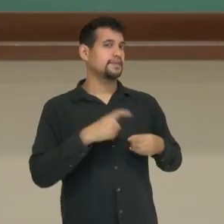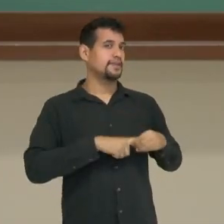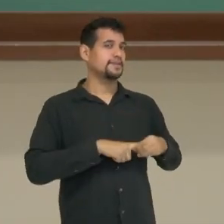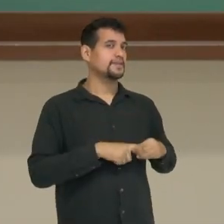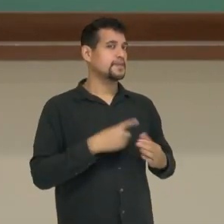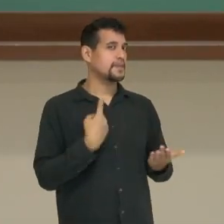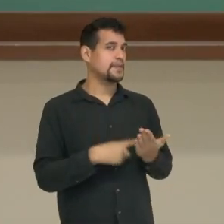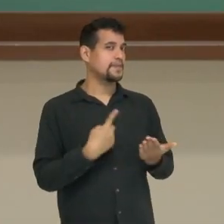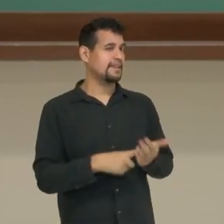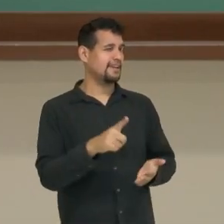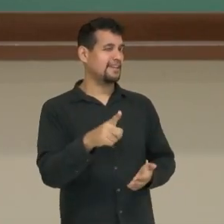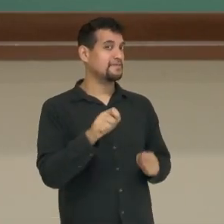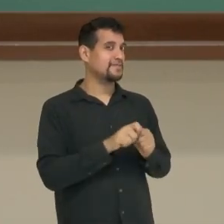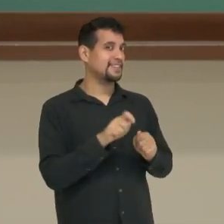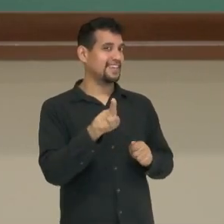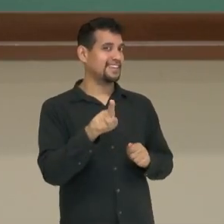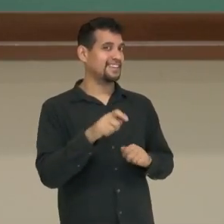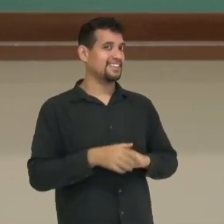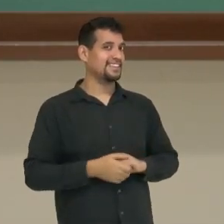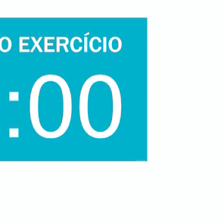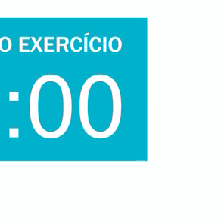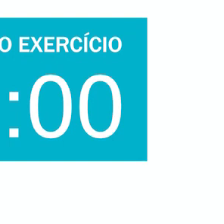seguir. Combinado? Faz aí!